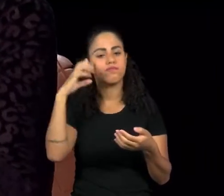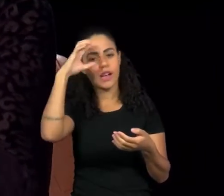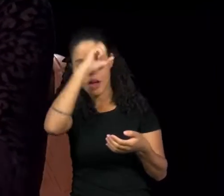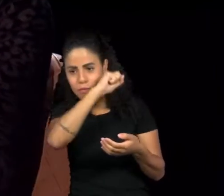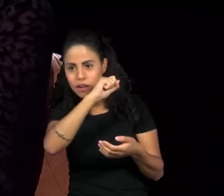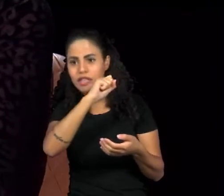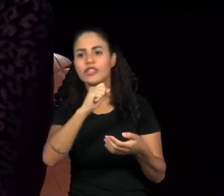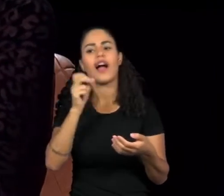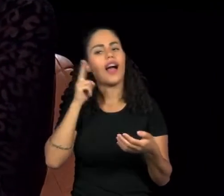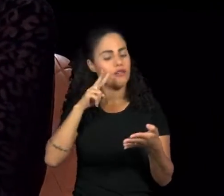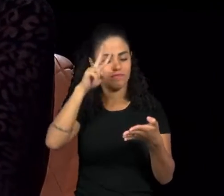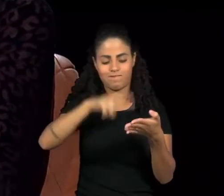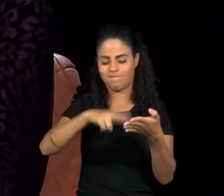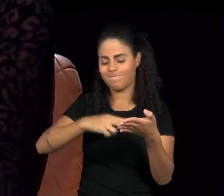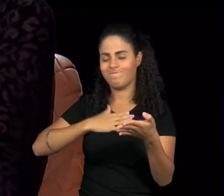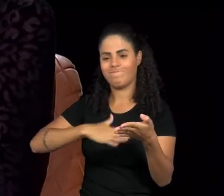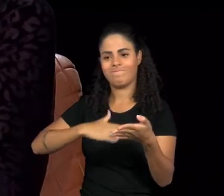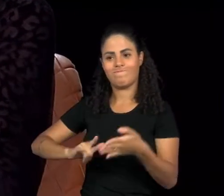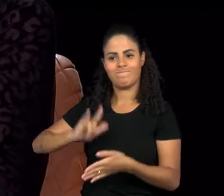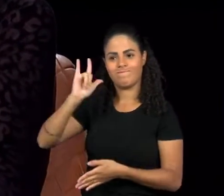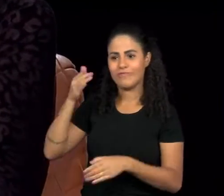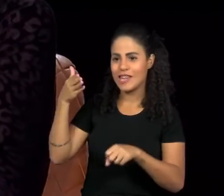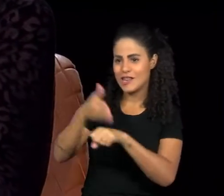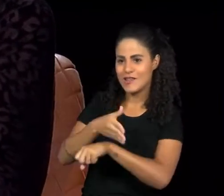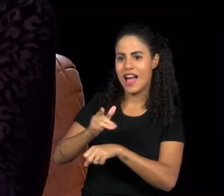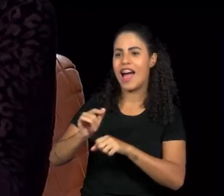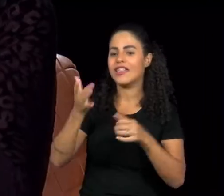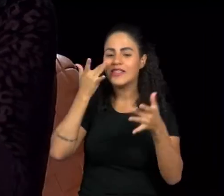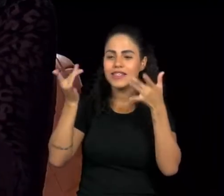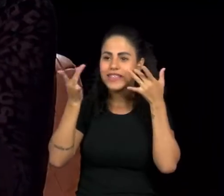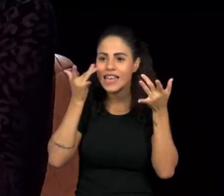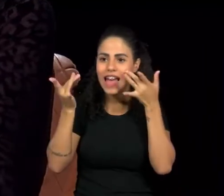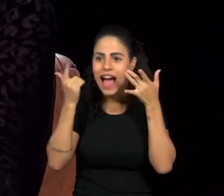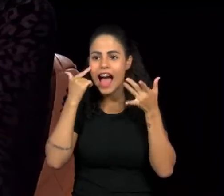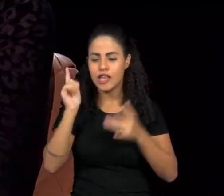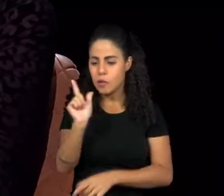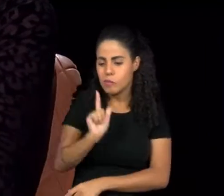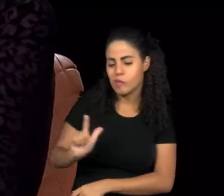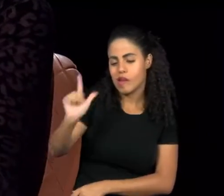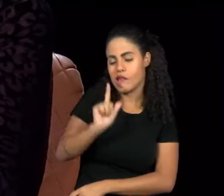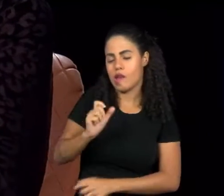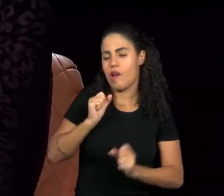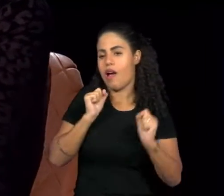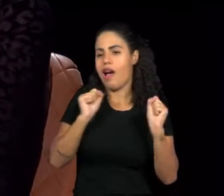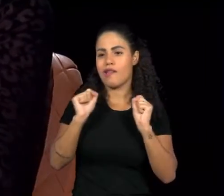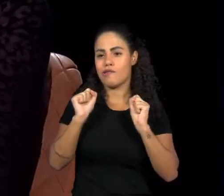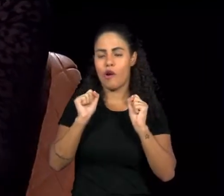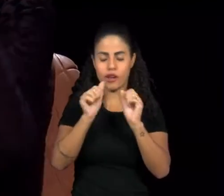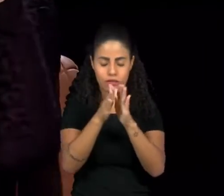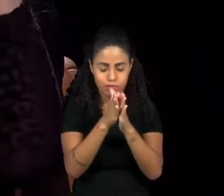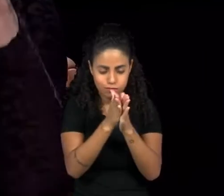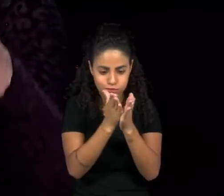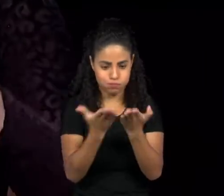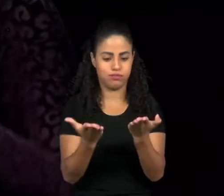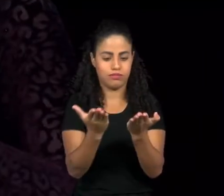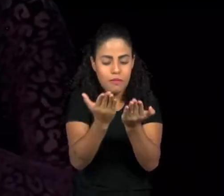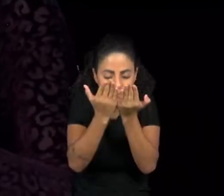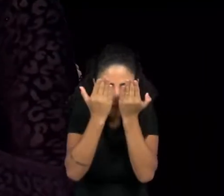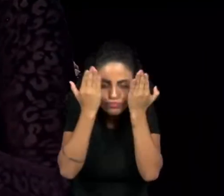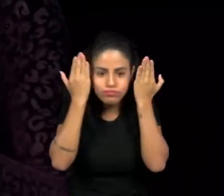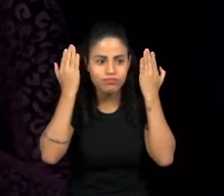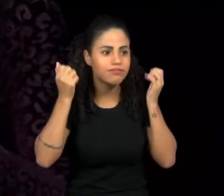a obra dramatúrgica que é o meu ponto, né? Eu entro no livro e aquilo é que me move,